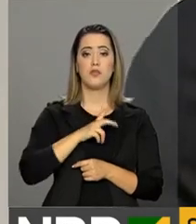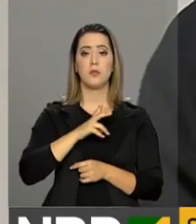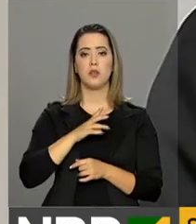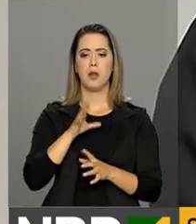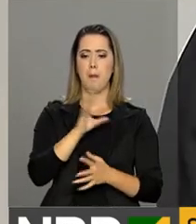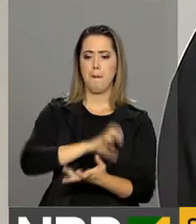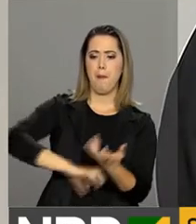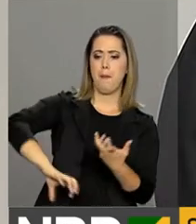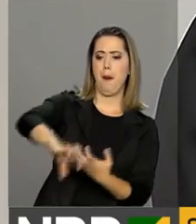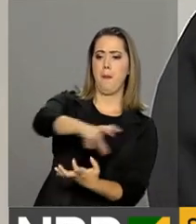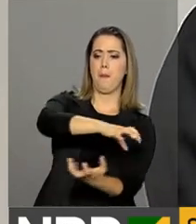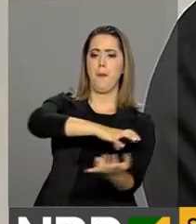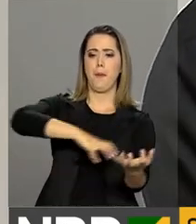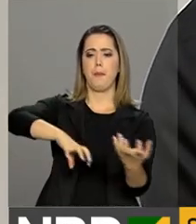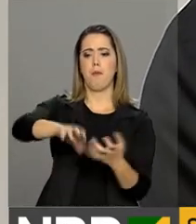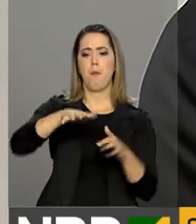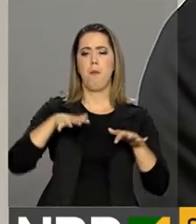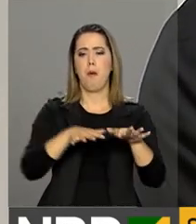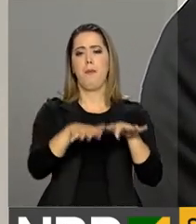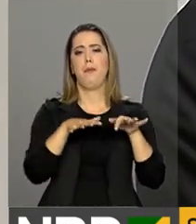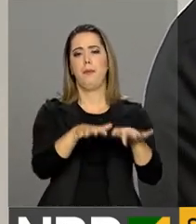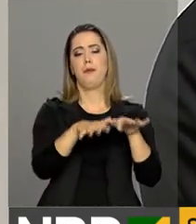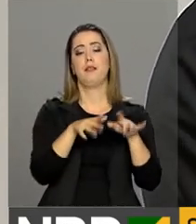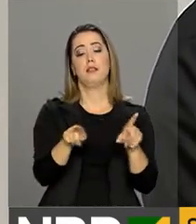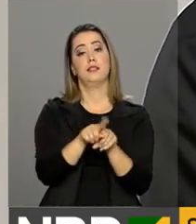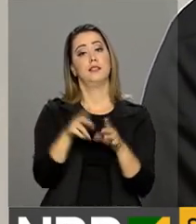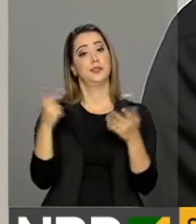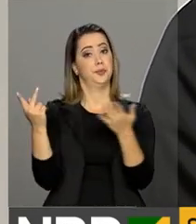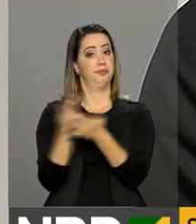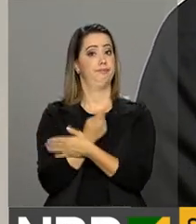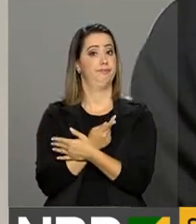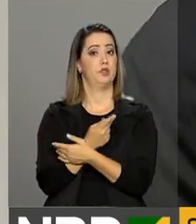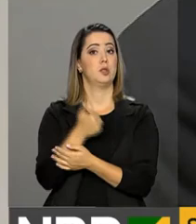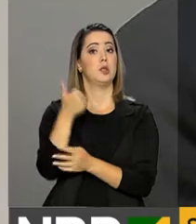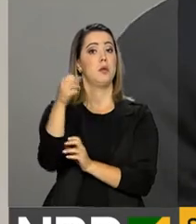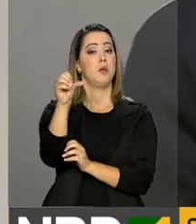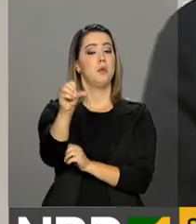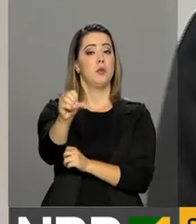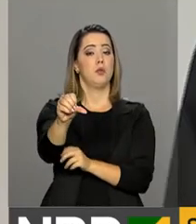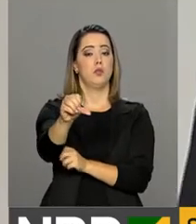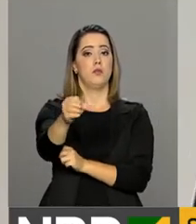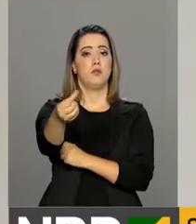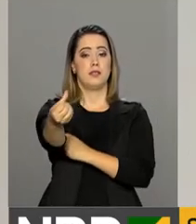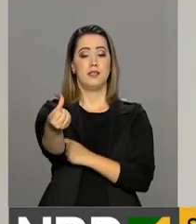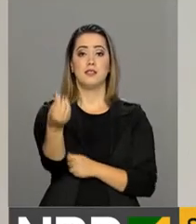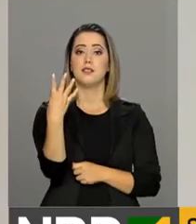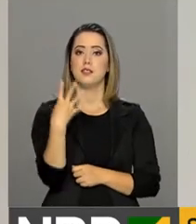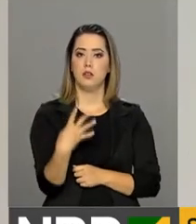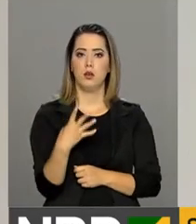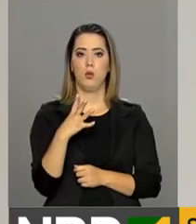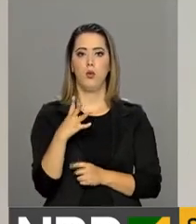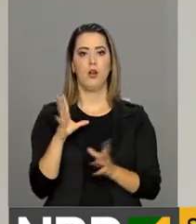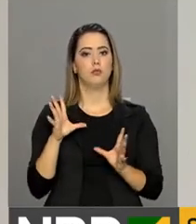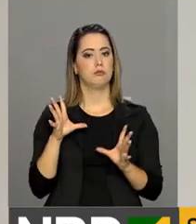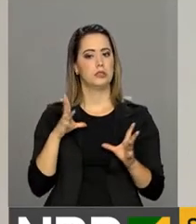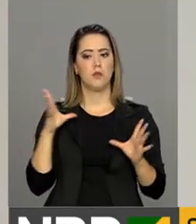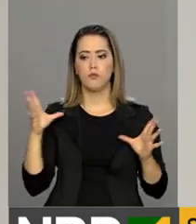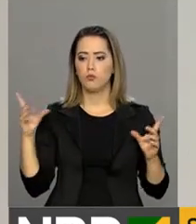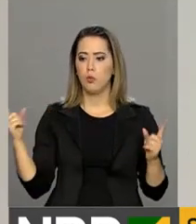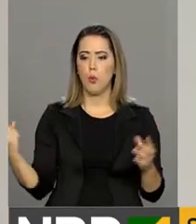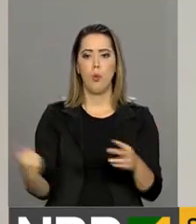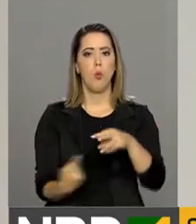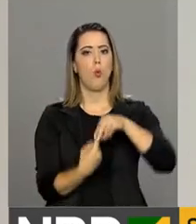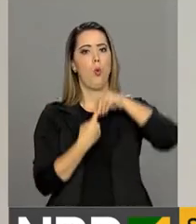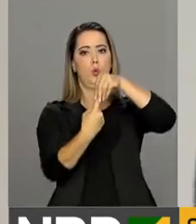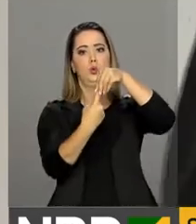crises e mais crises que aplicou no movimento de 64 que foi uma centralização praticamente absoluta do poder